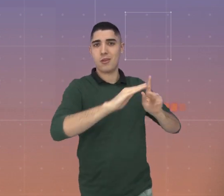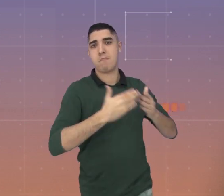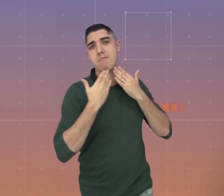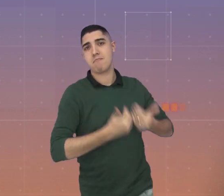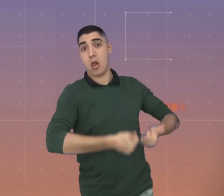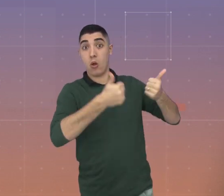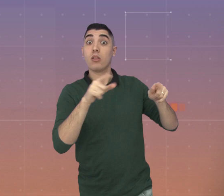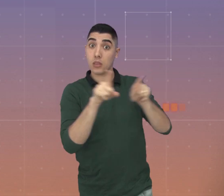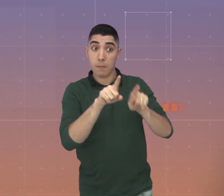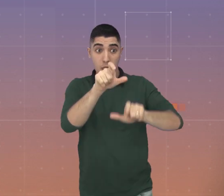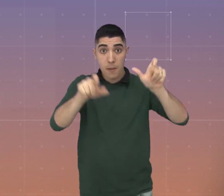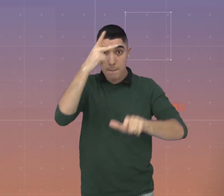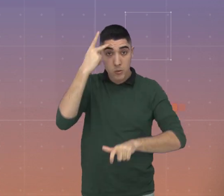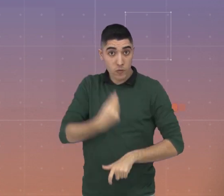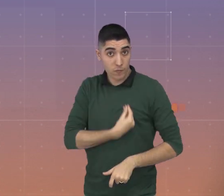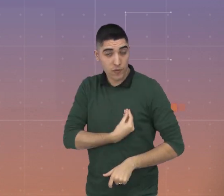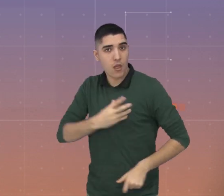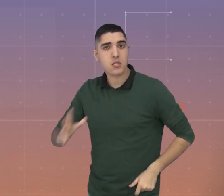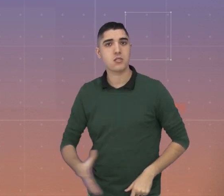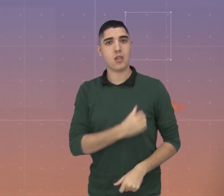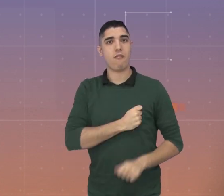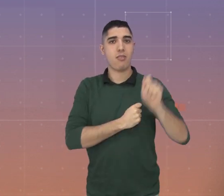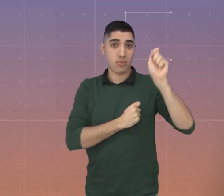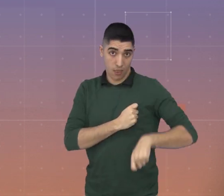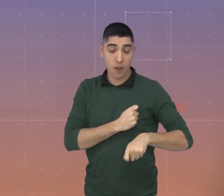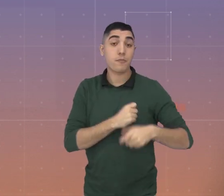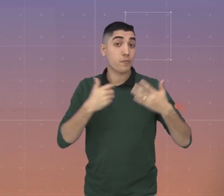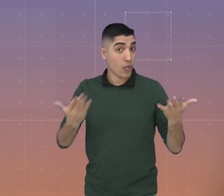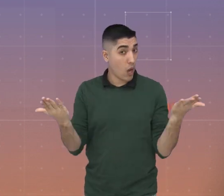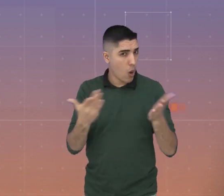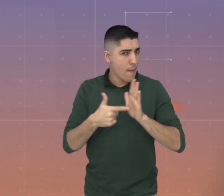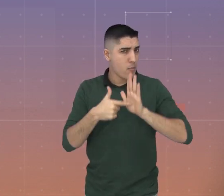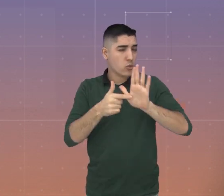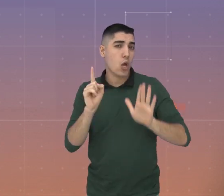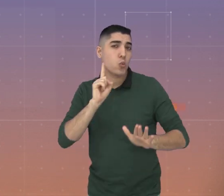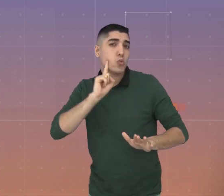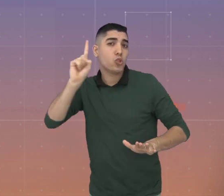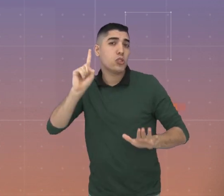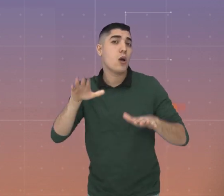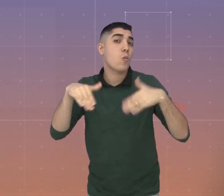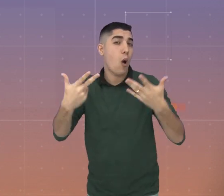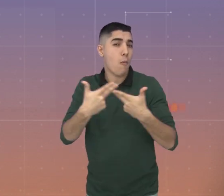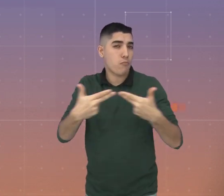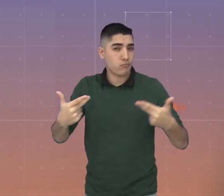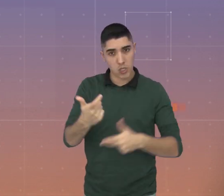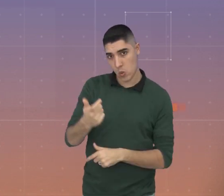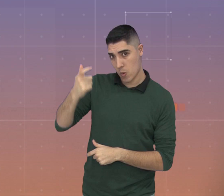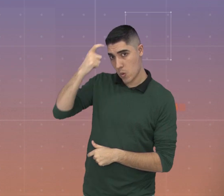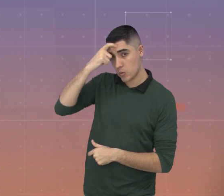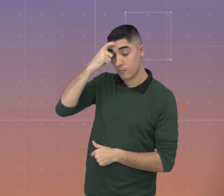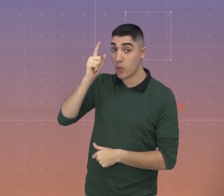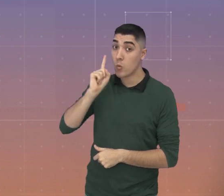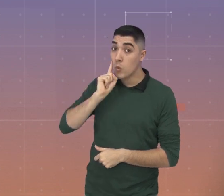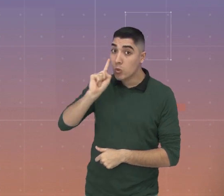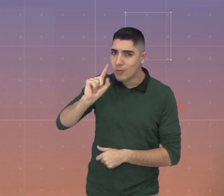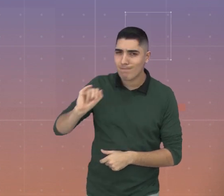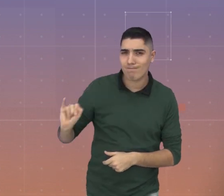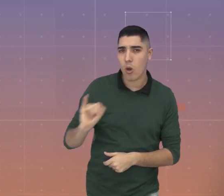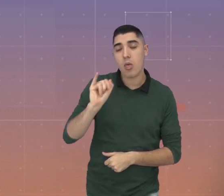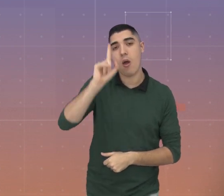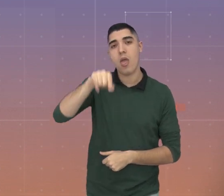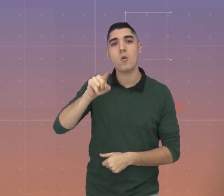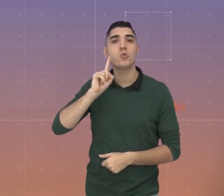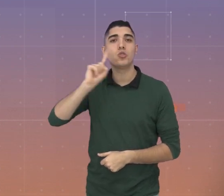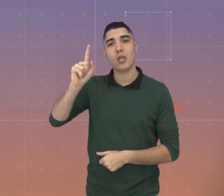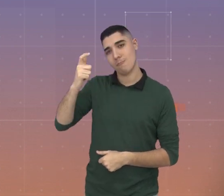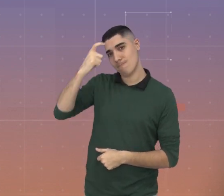sociedade e também que pode salvar vidas. E hoje nós vamos falar de datas voltadas para a conscientização. E uma data